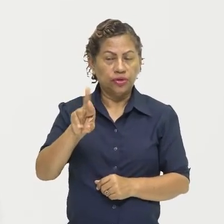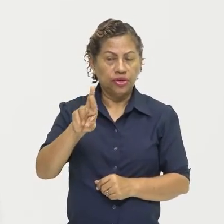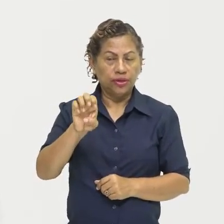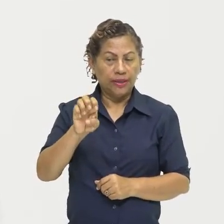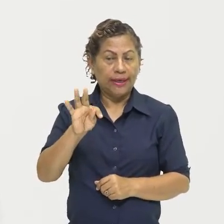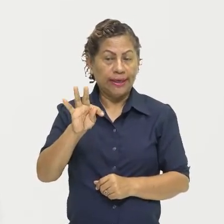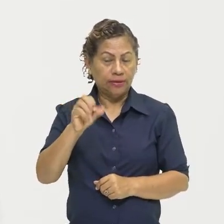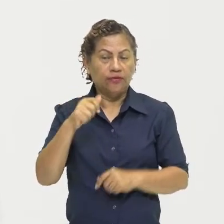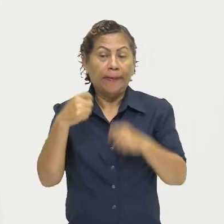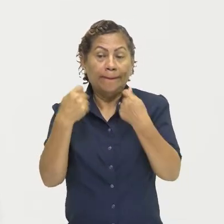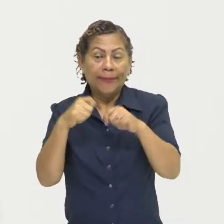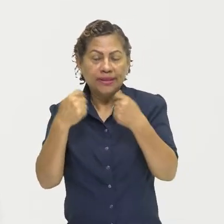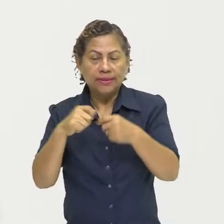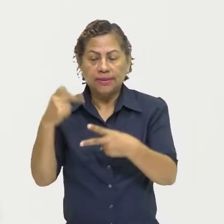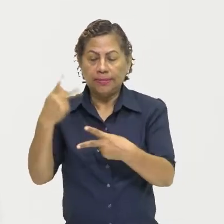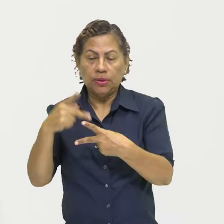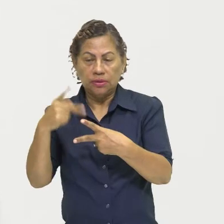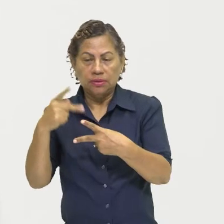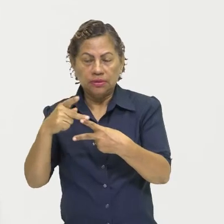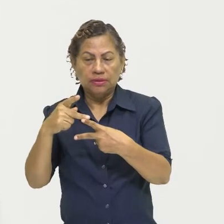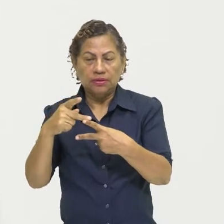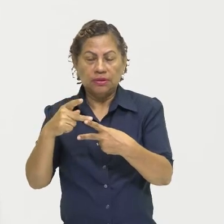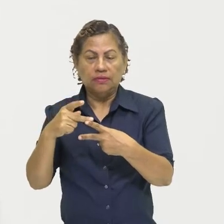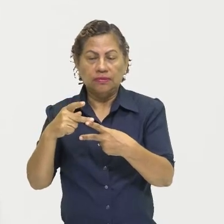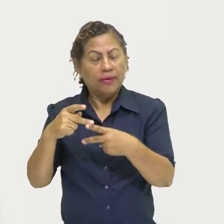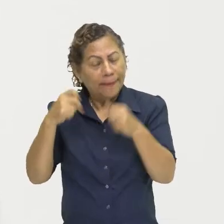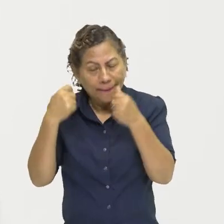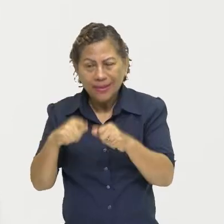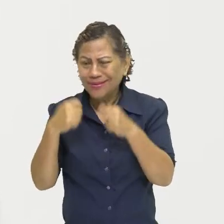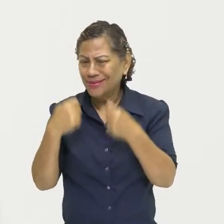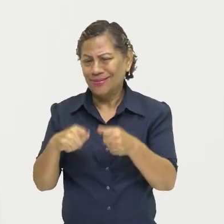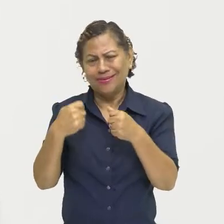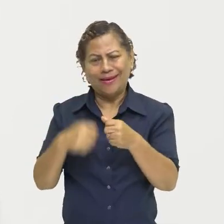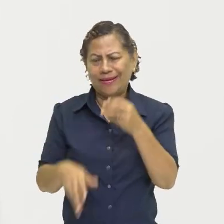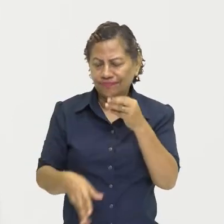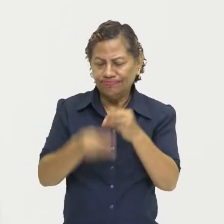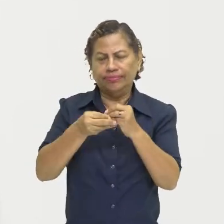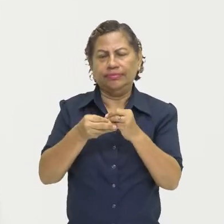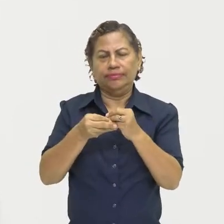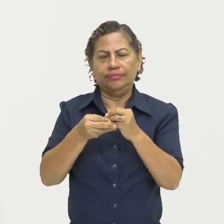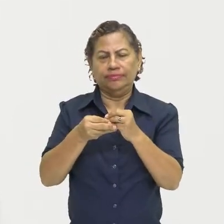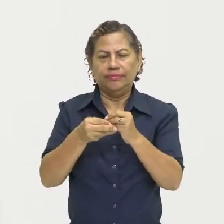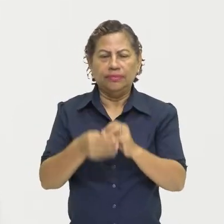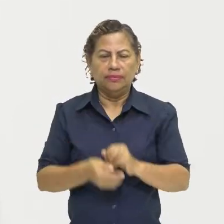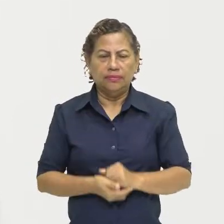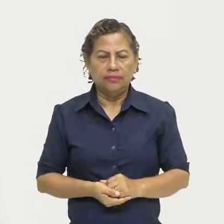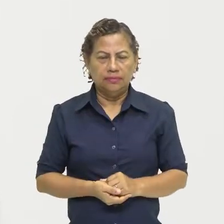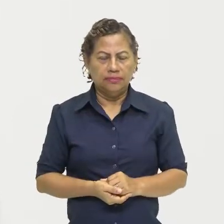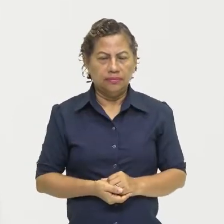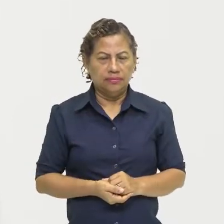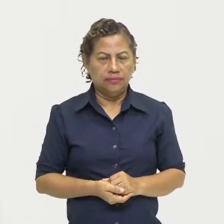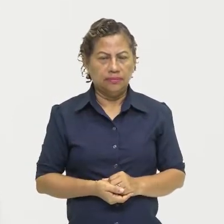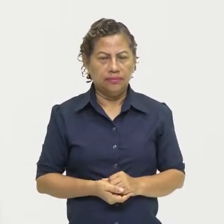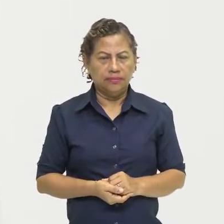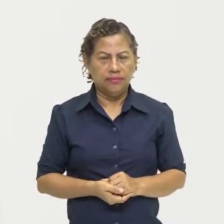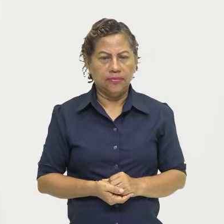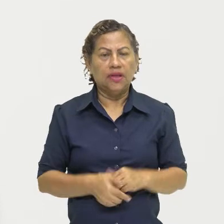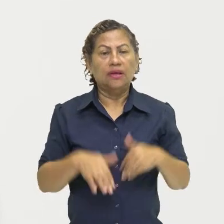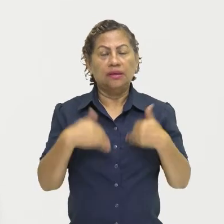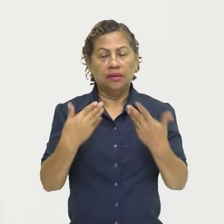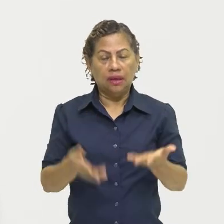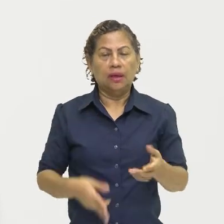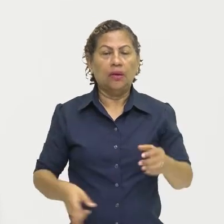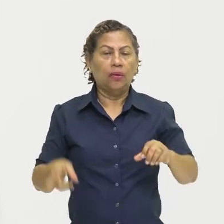pedir a preposição. Esses verbos vão ser regidos por uma preposição. E então, o